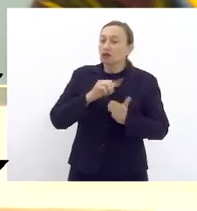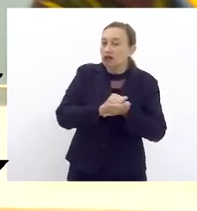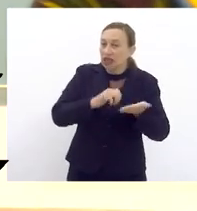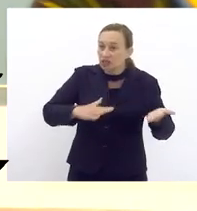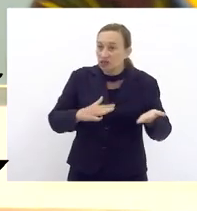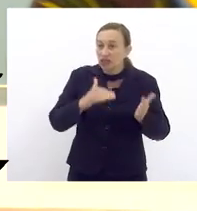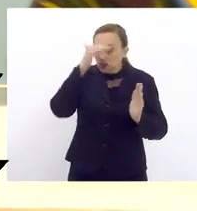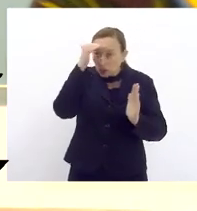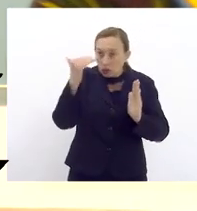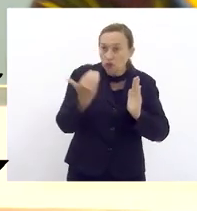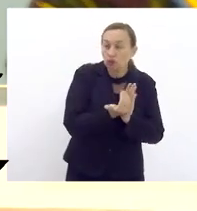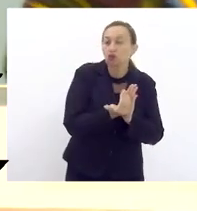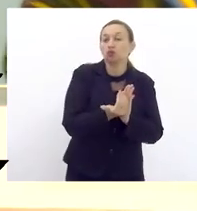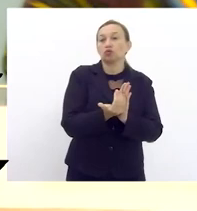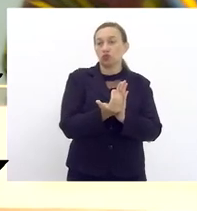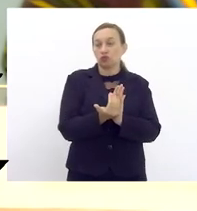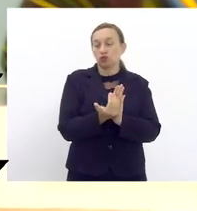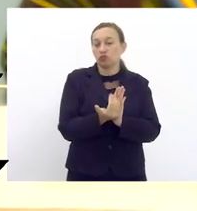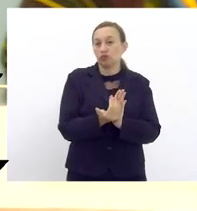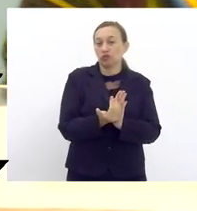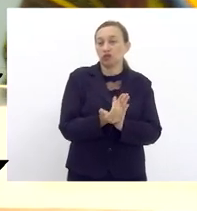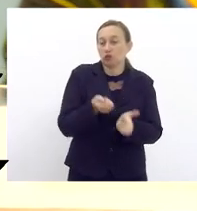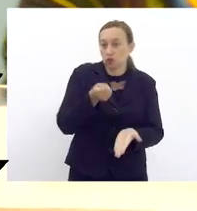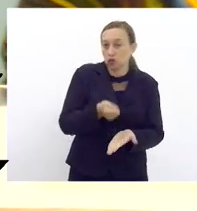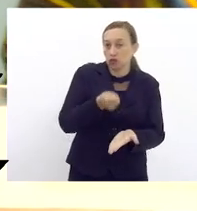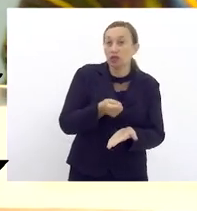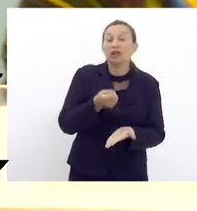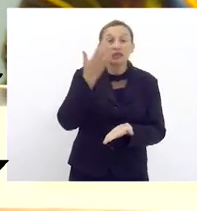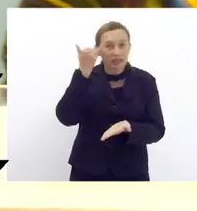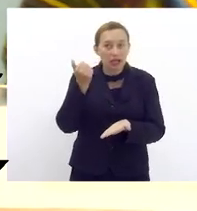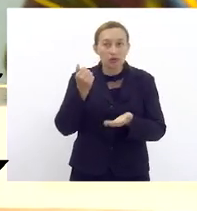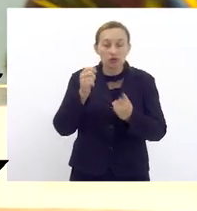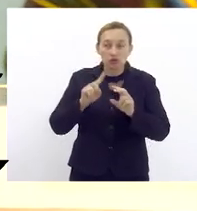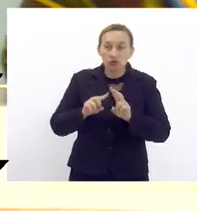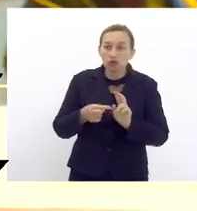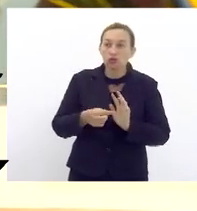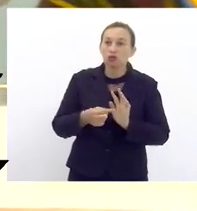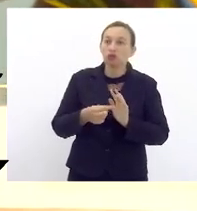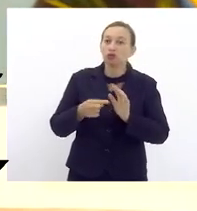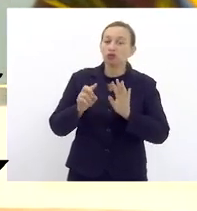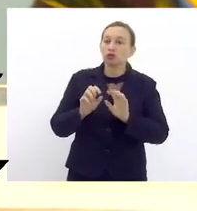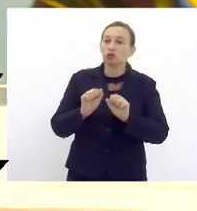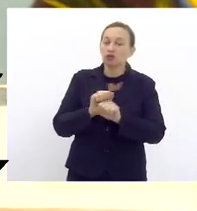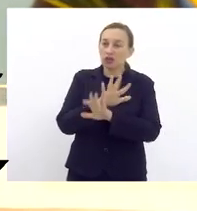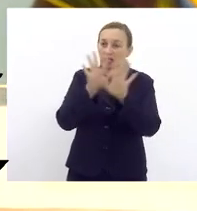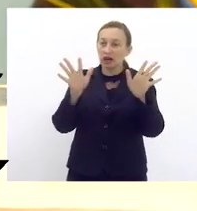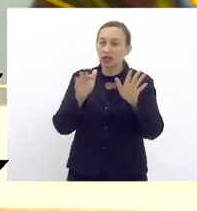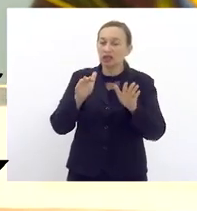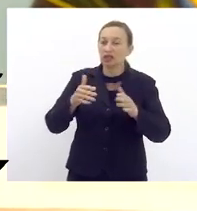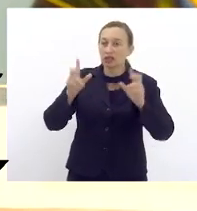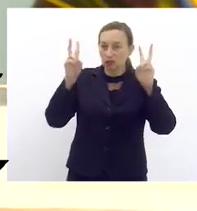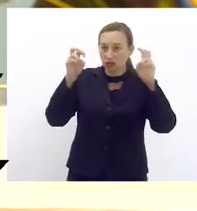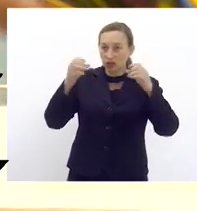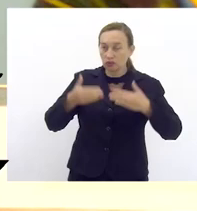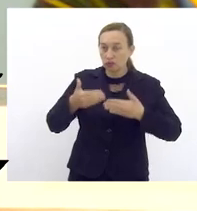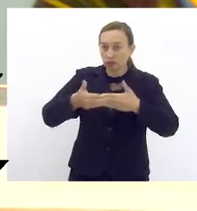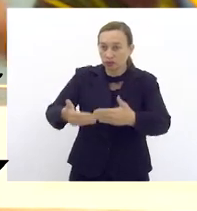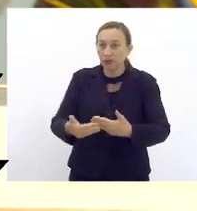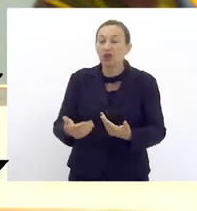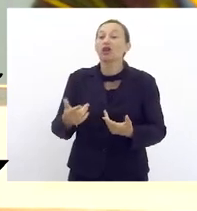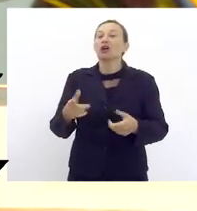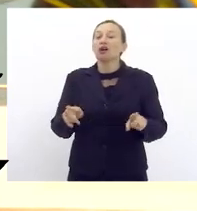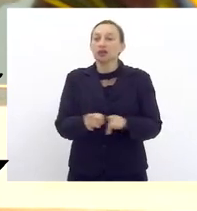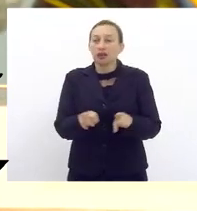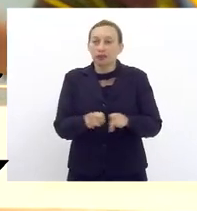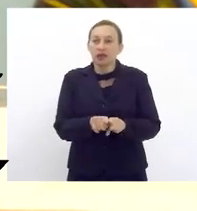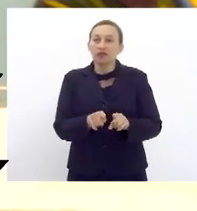compras porque a gente sabe que isso dá isso dá visibilidade faz com que os casos antes recentemente a gente fez lá em Niterói também